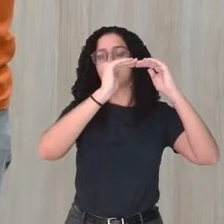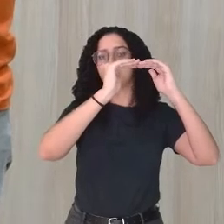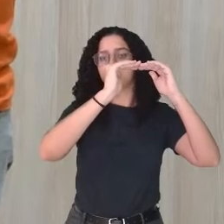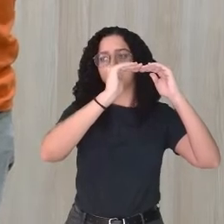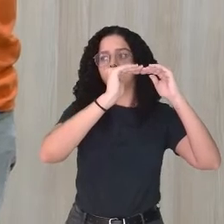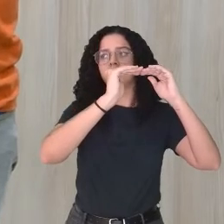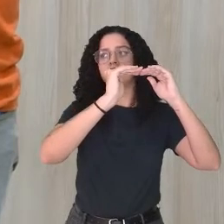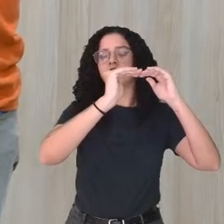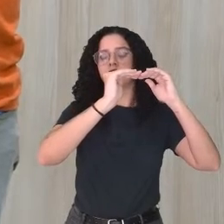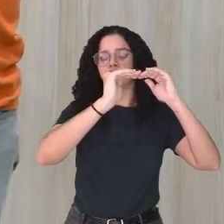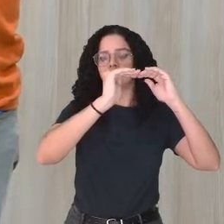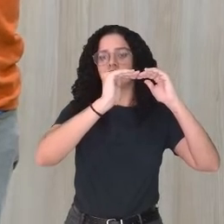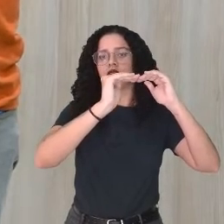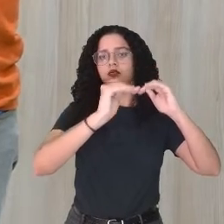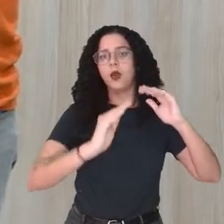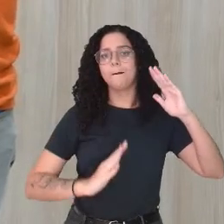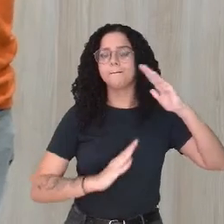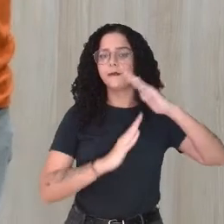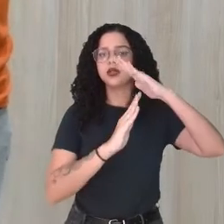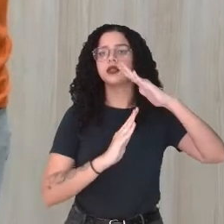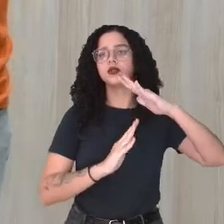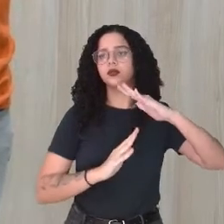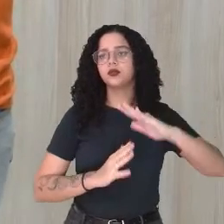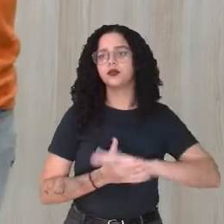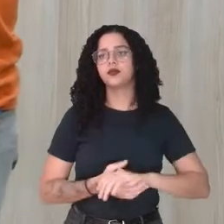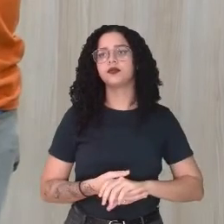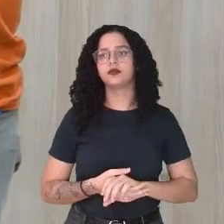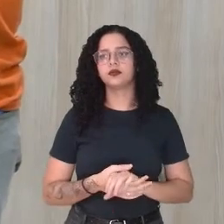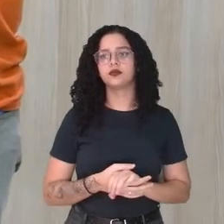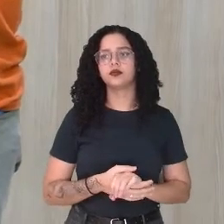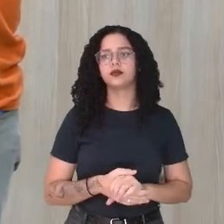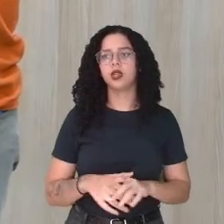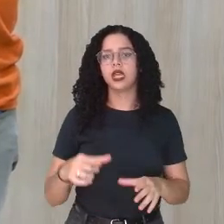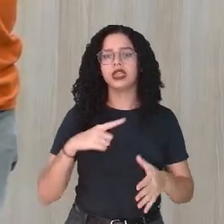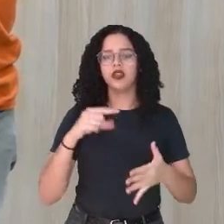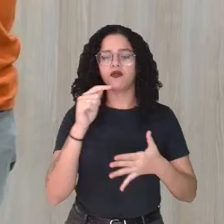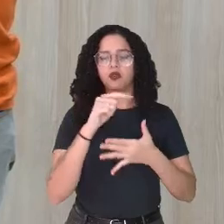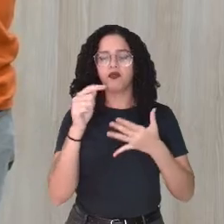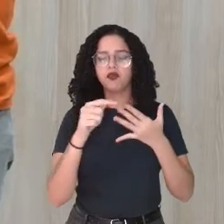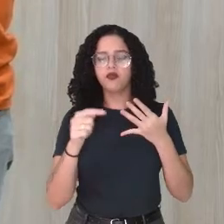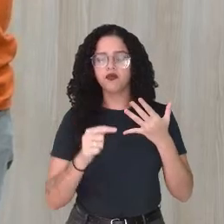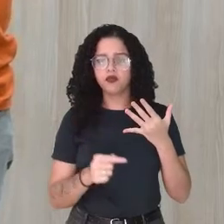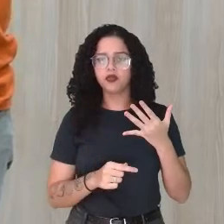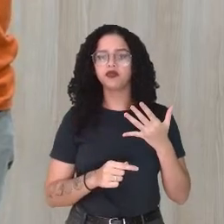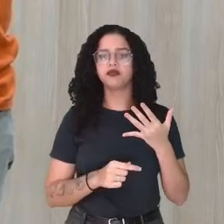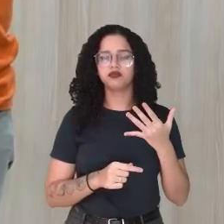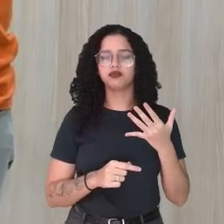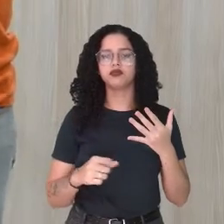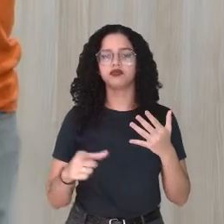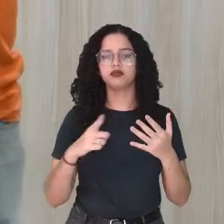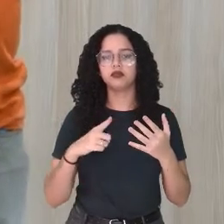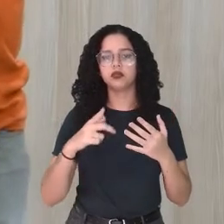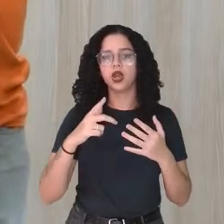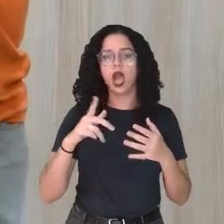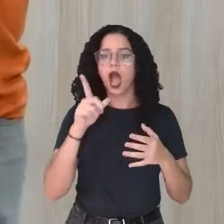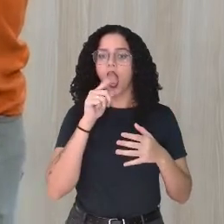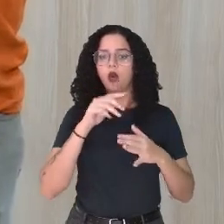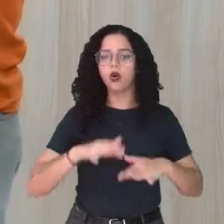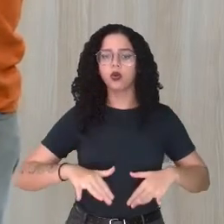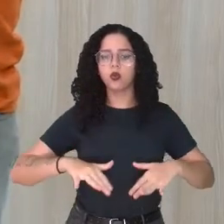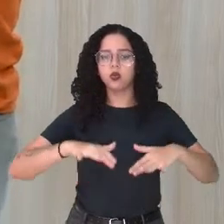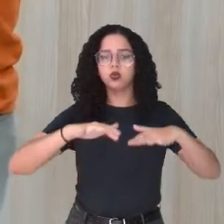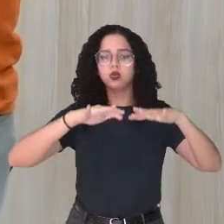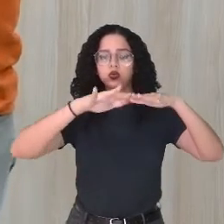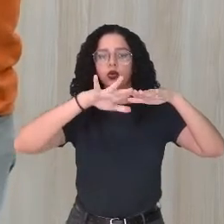está sangrando, Sobradinho está sangrando, tem outras barragens que estão sangrando. O que é isso? O nível de água chegou